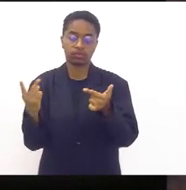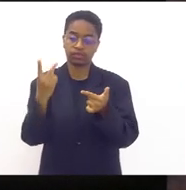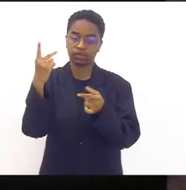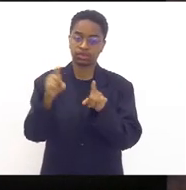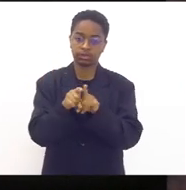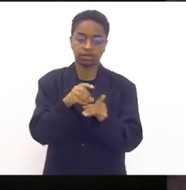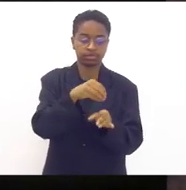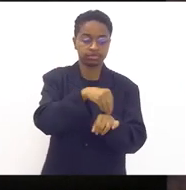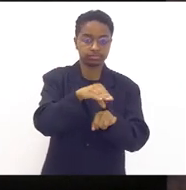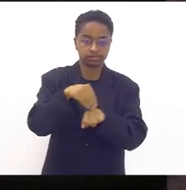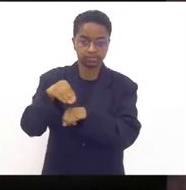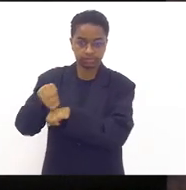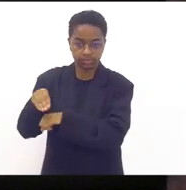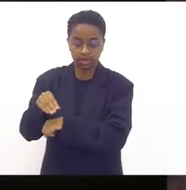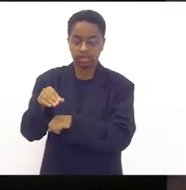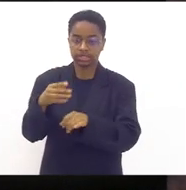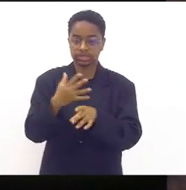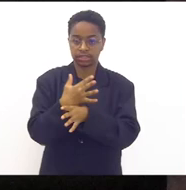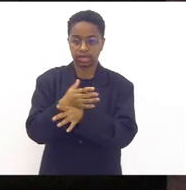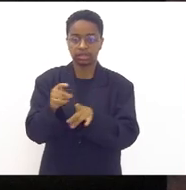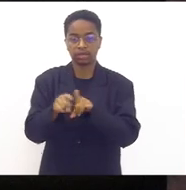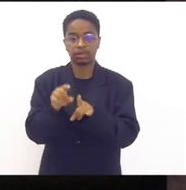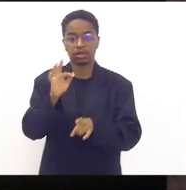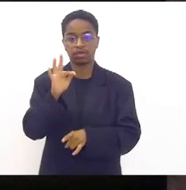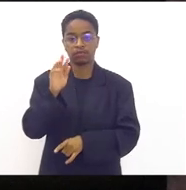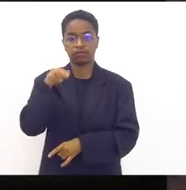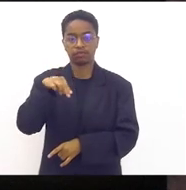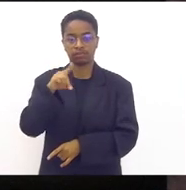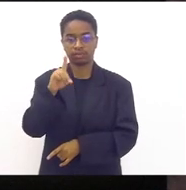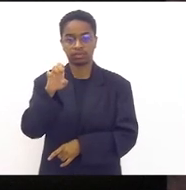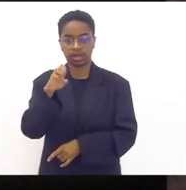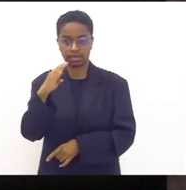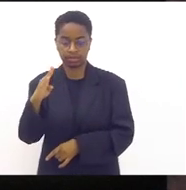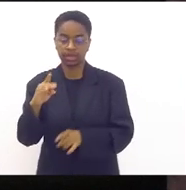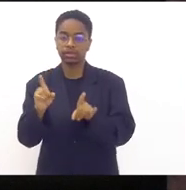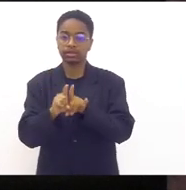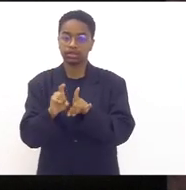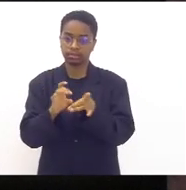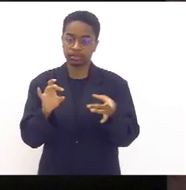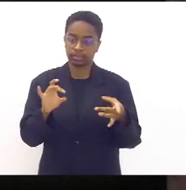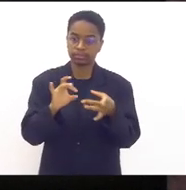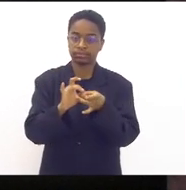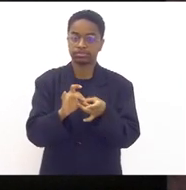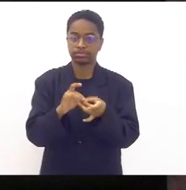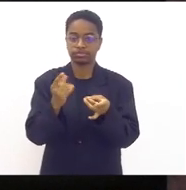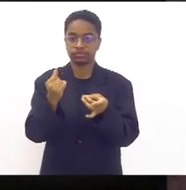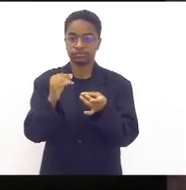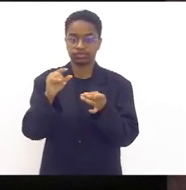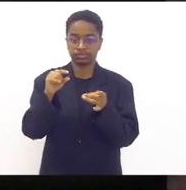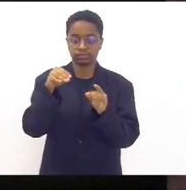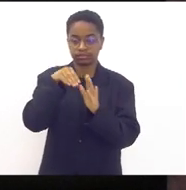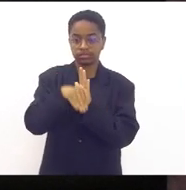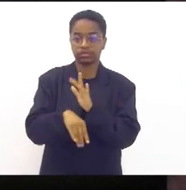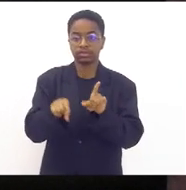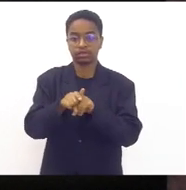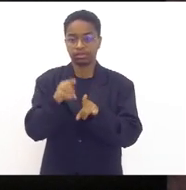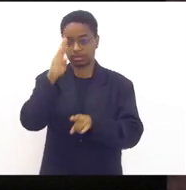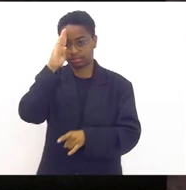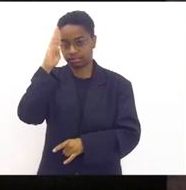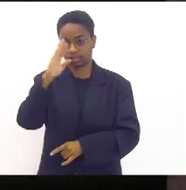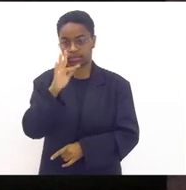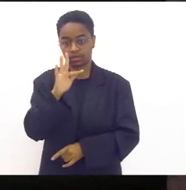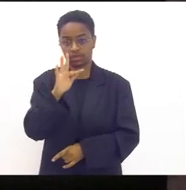municípios, Fundeb também, que acabam indo na esteira da menor arrecadação. Principalmente o FECP, né?